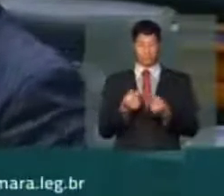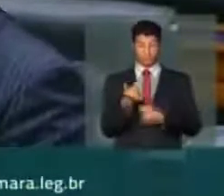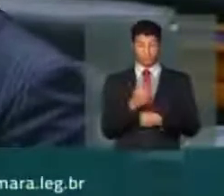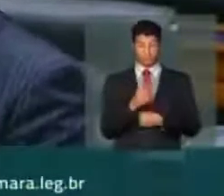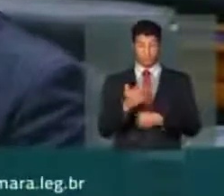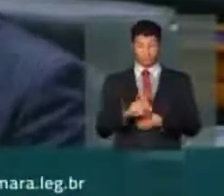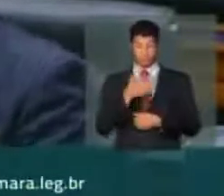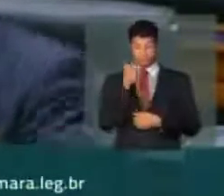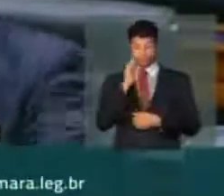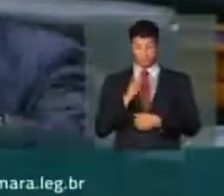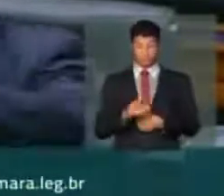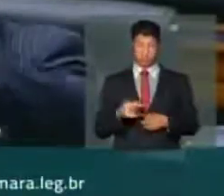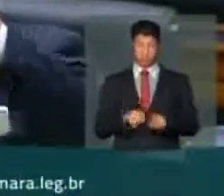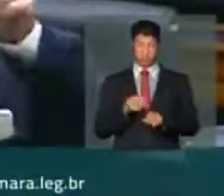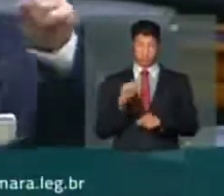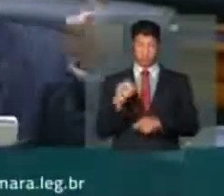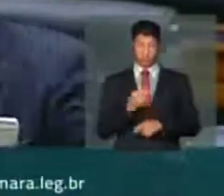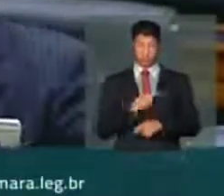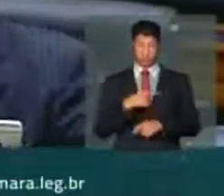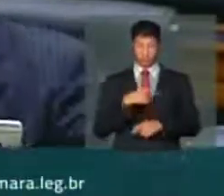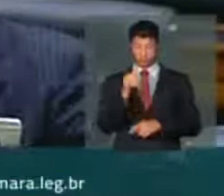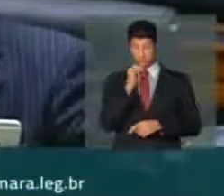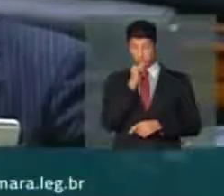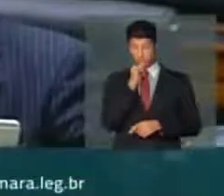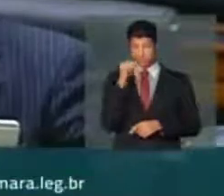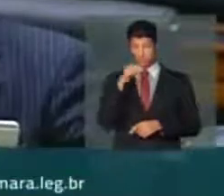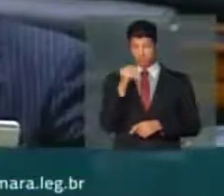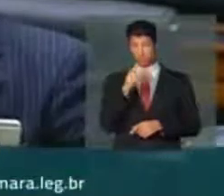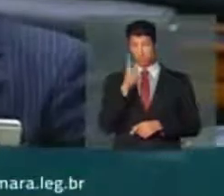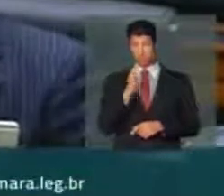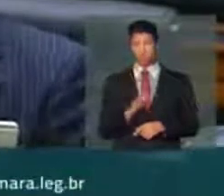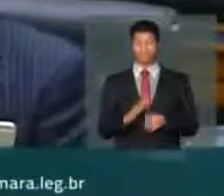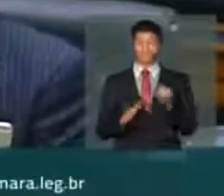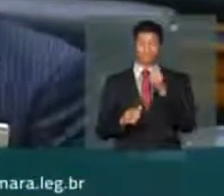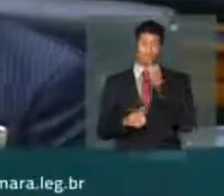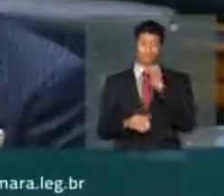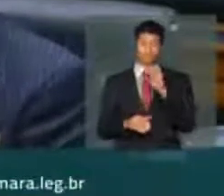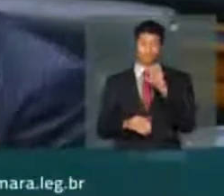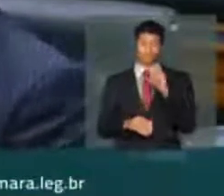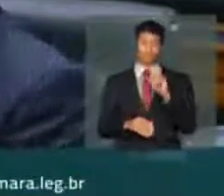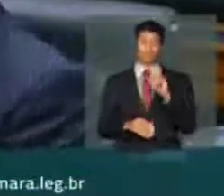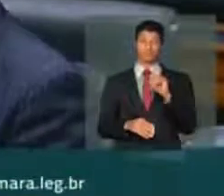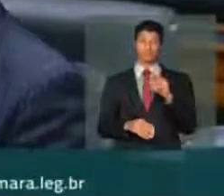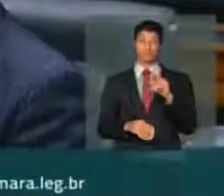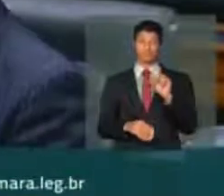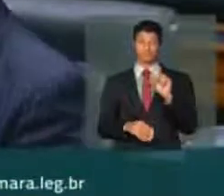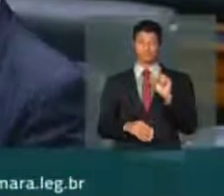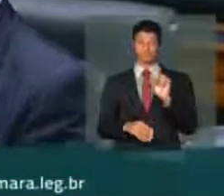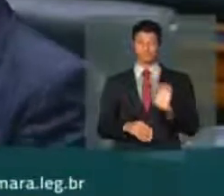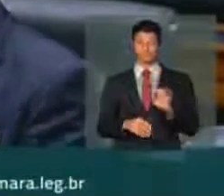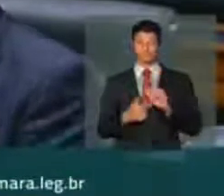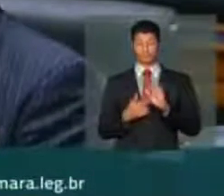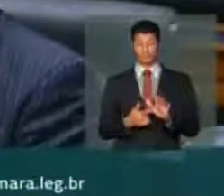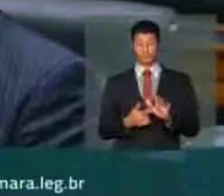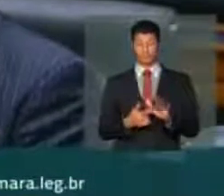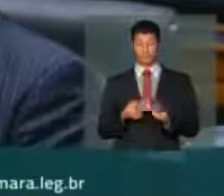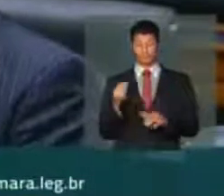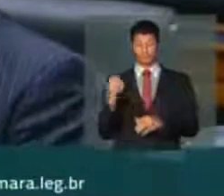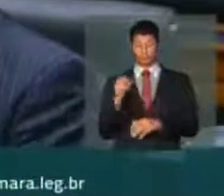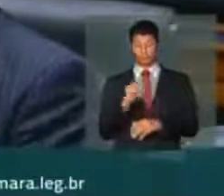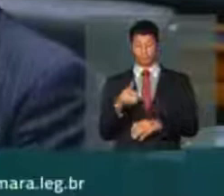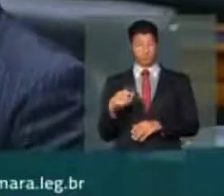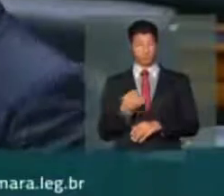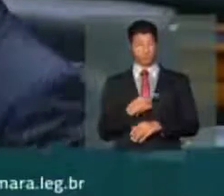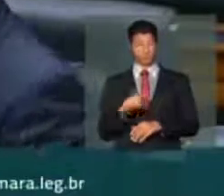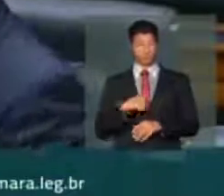tem melhor no Brasil. Então, se nós temos exemplos negativos, infelizmente, que a CPI de órtese pode prótese mostra em relação ao Rio Grande do Sul,